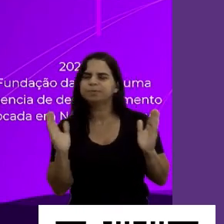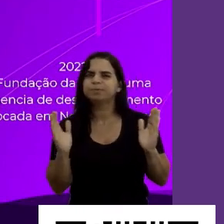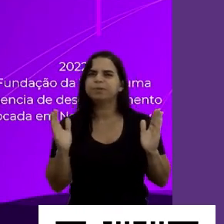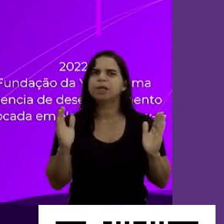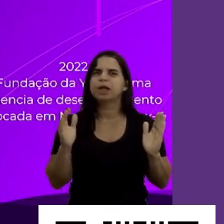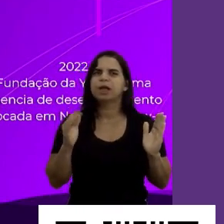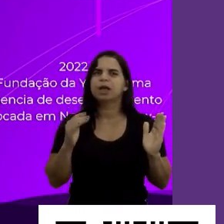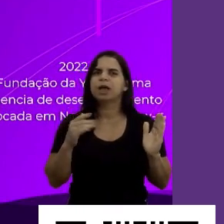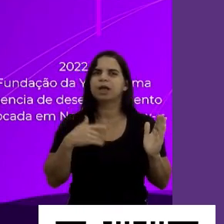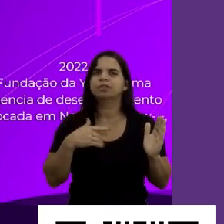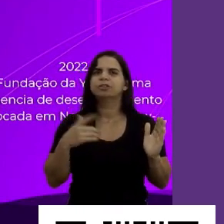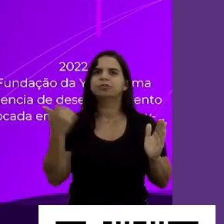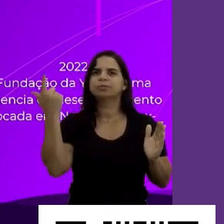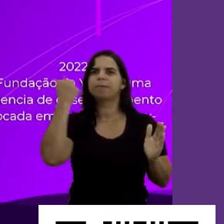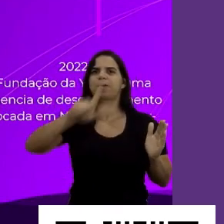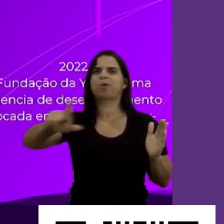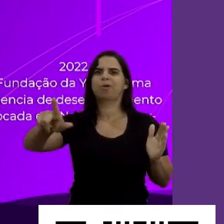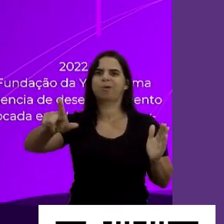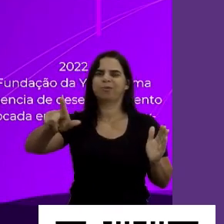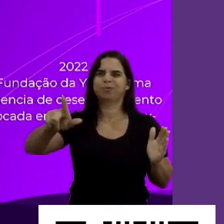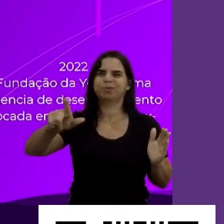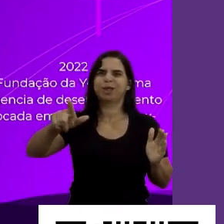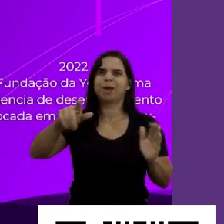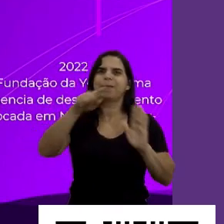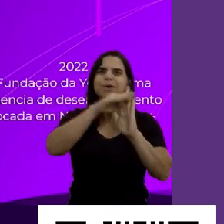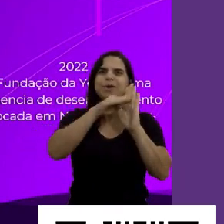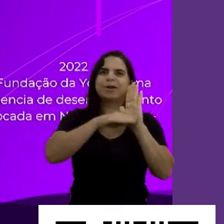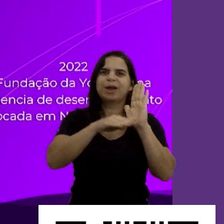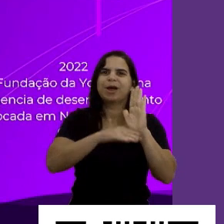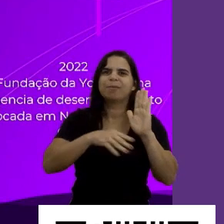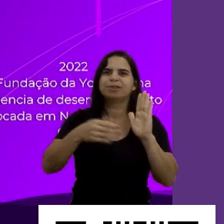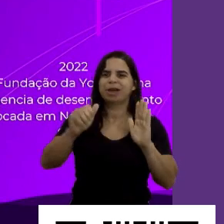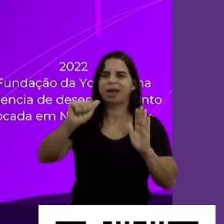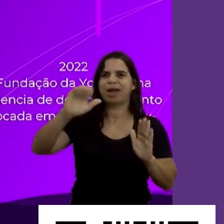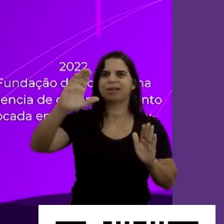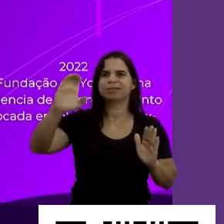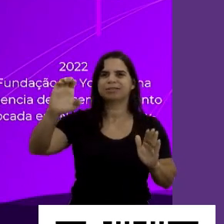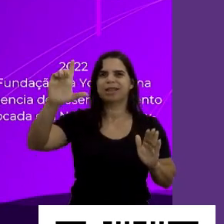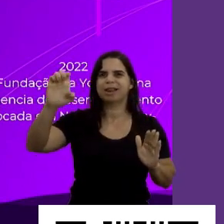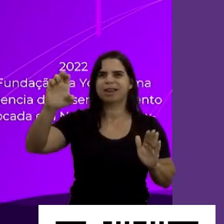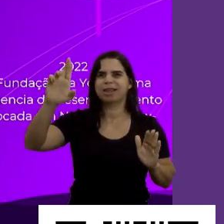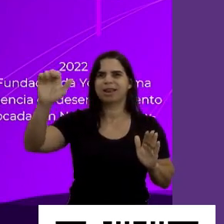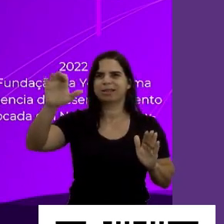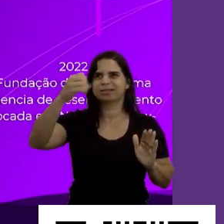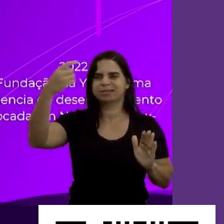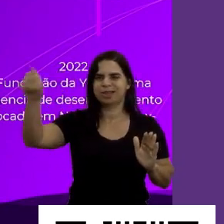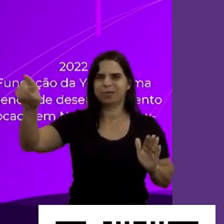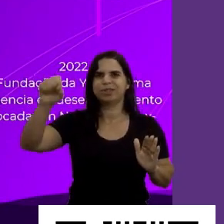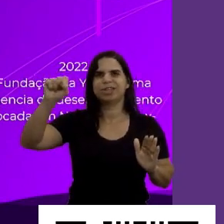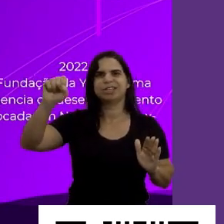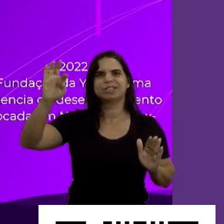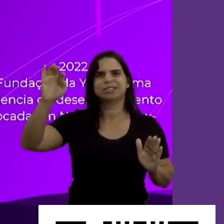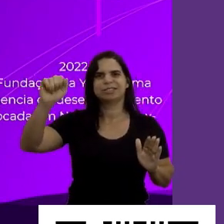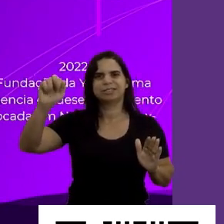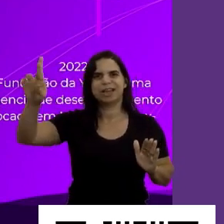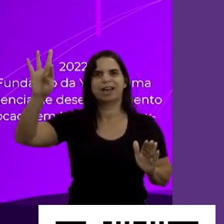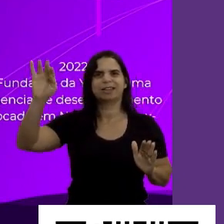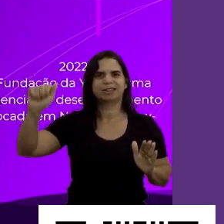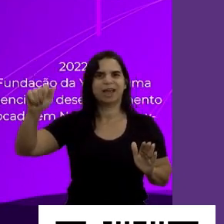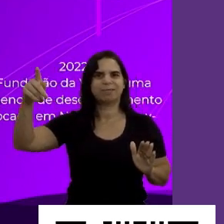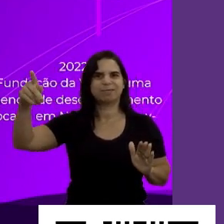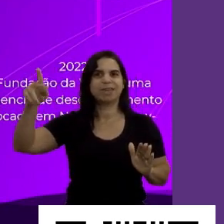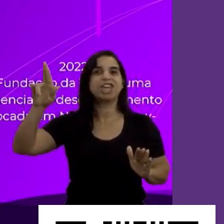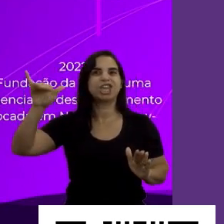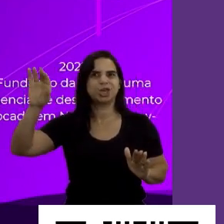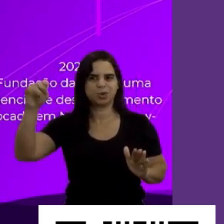aprovado para o programa de aceleração Startup Rio e até a ser aprovado a gente já tinha meio que decidido